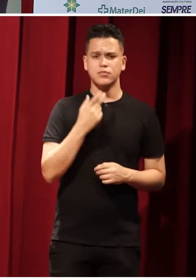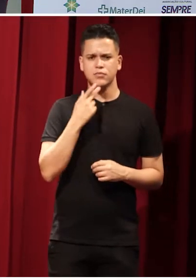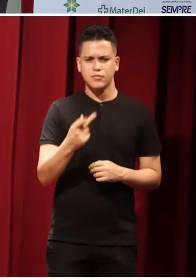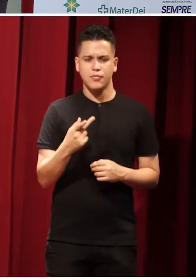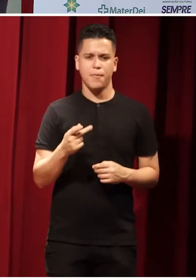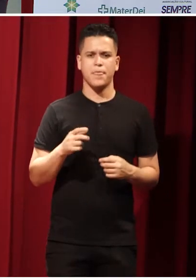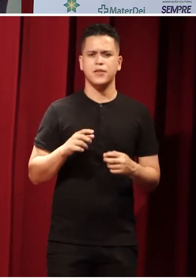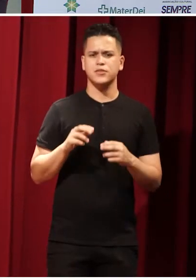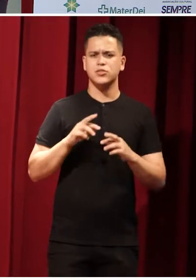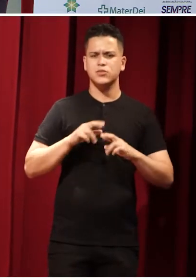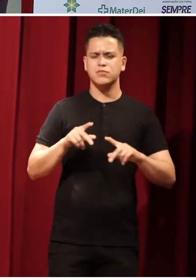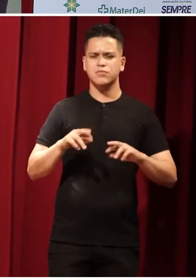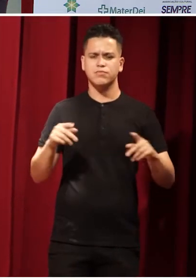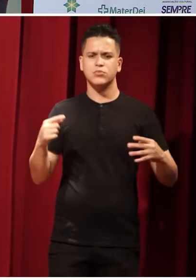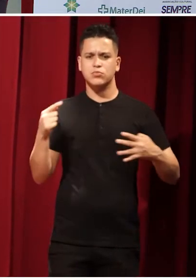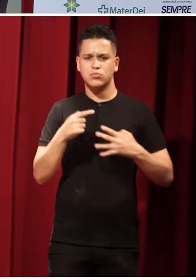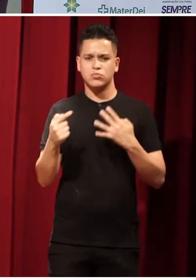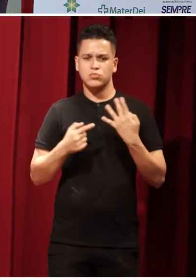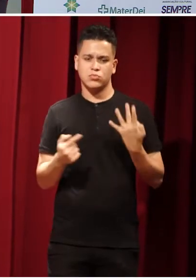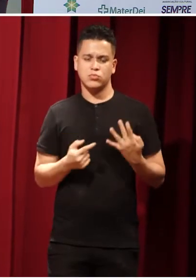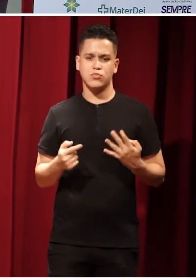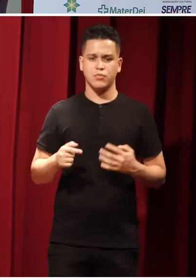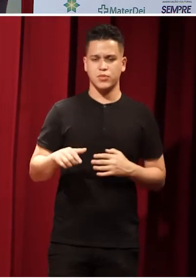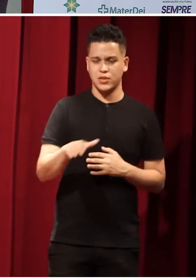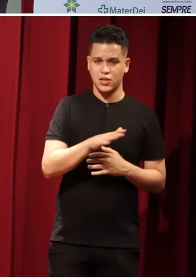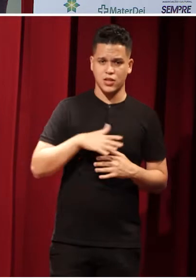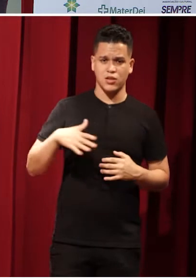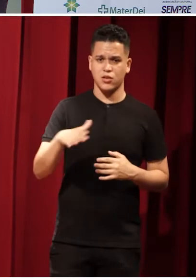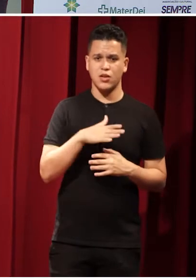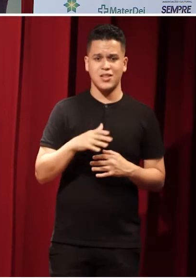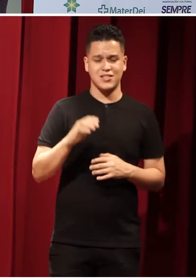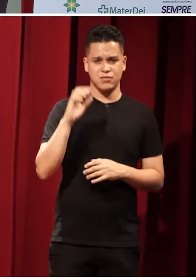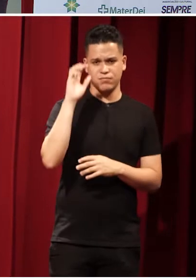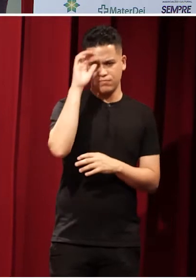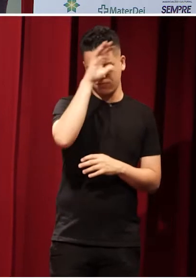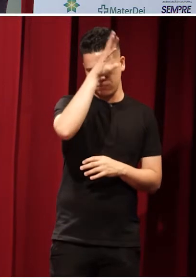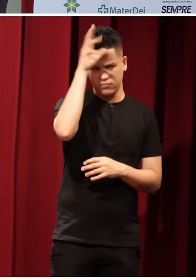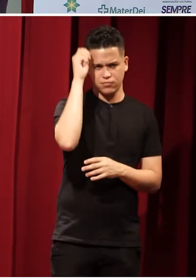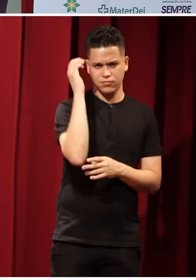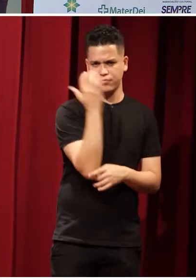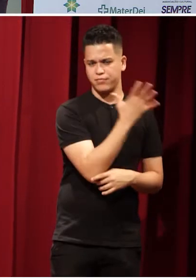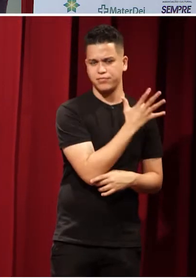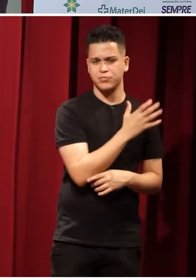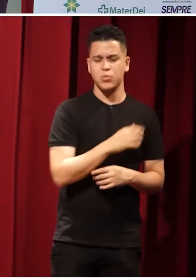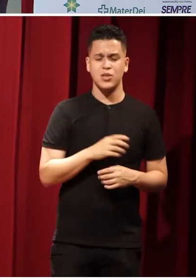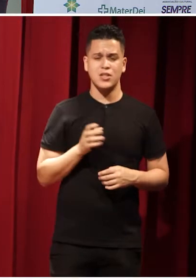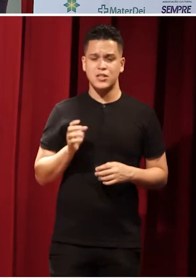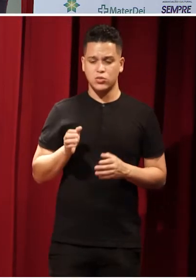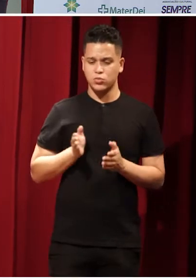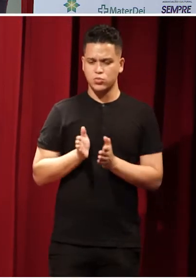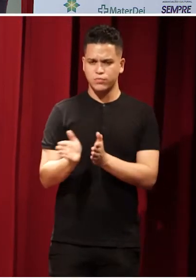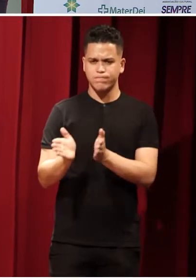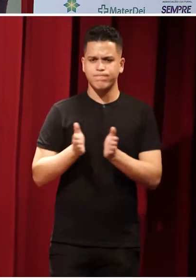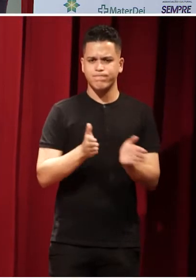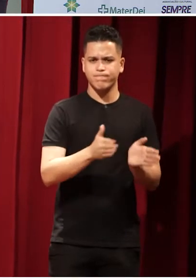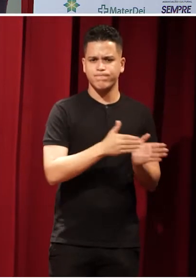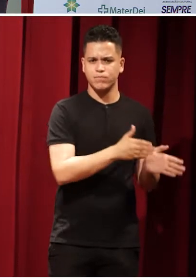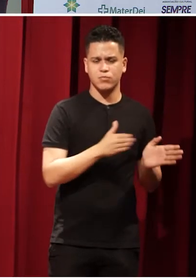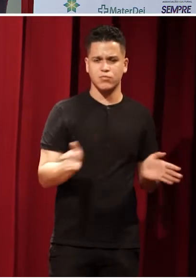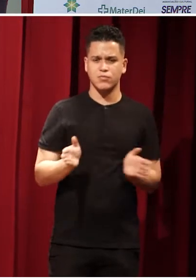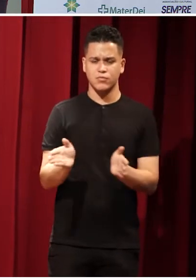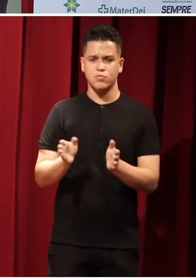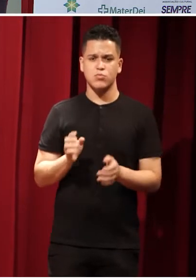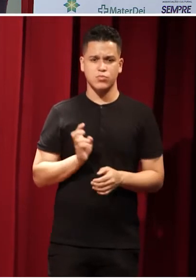da biodiversidade, de bioeconomia, economia da floresta em pé, etc., todas as vertentes